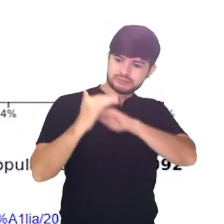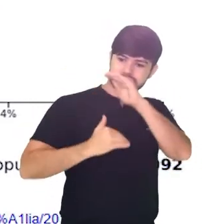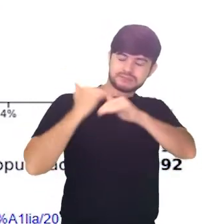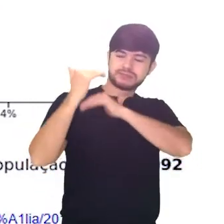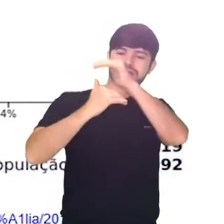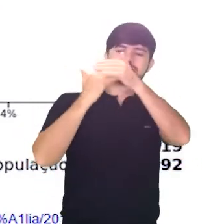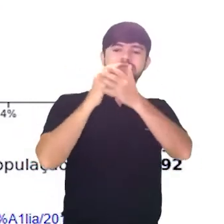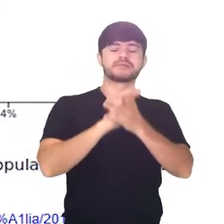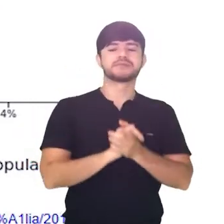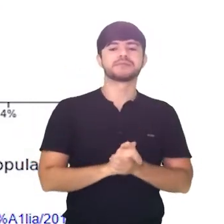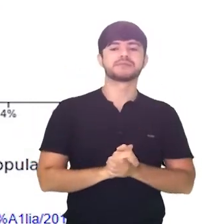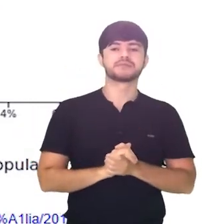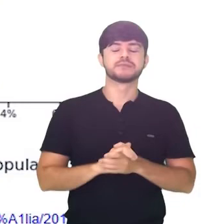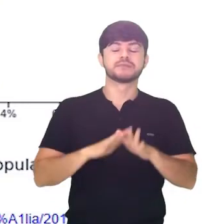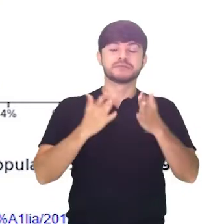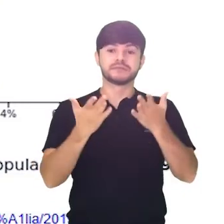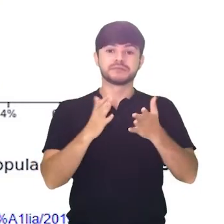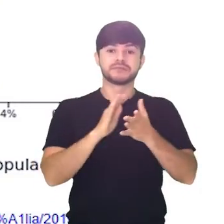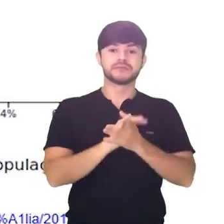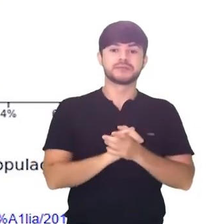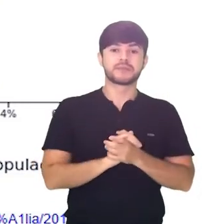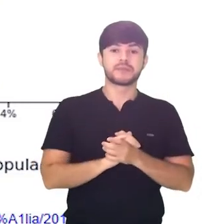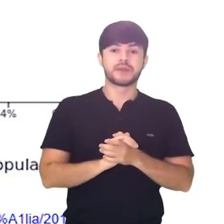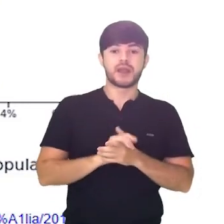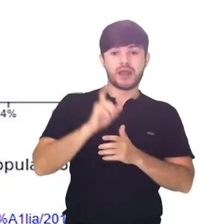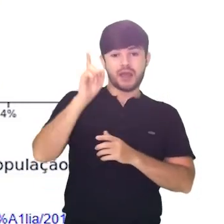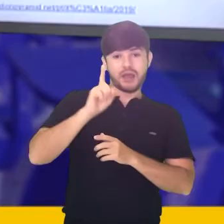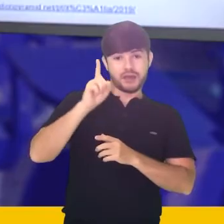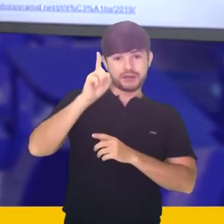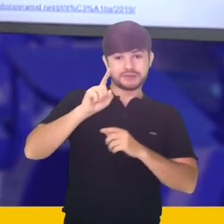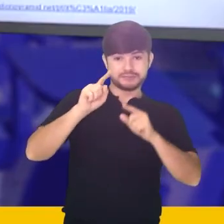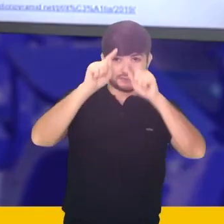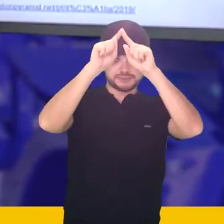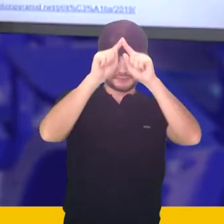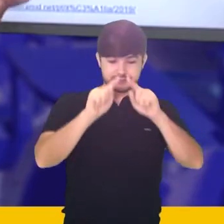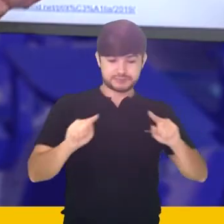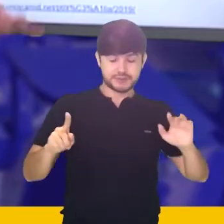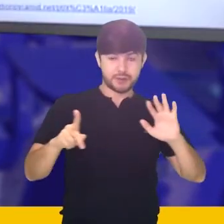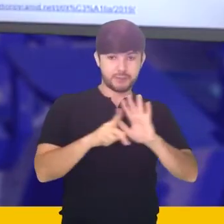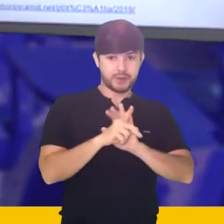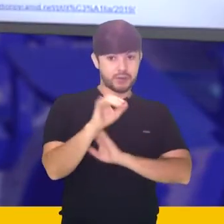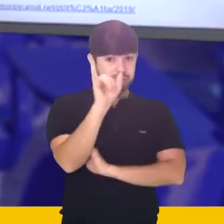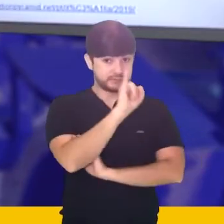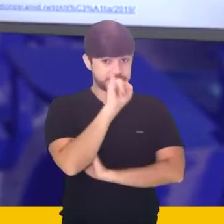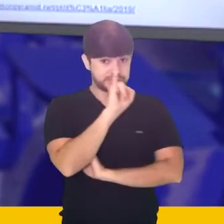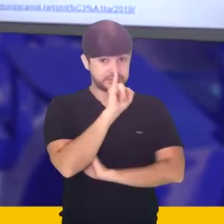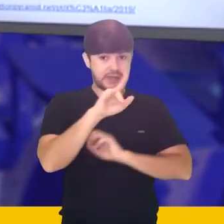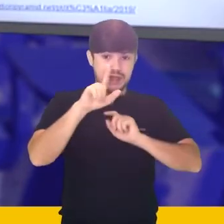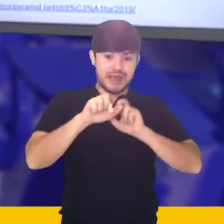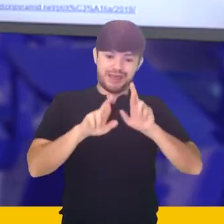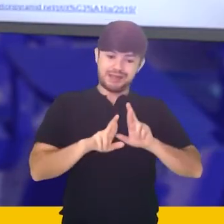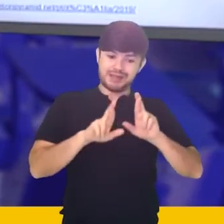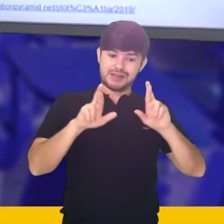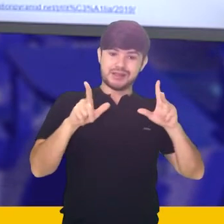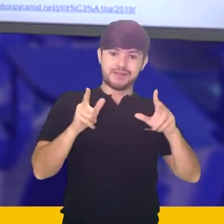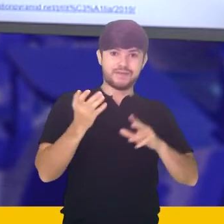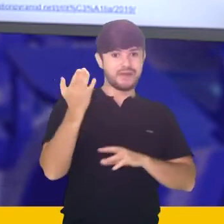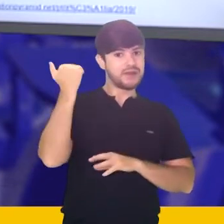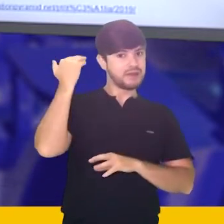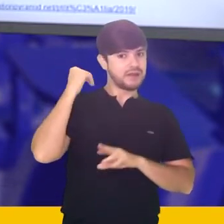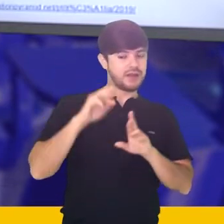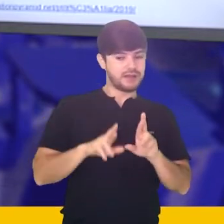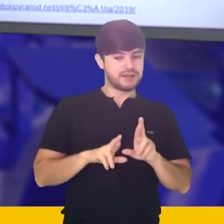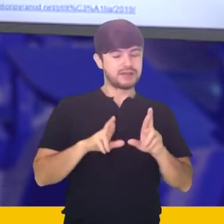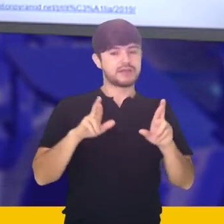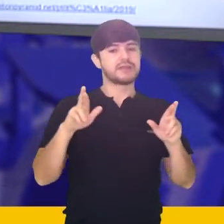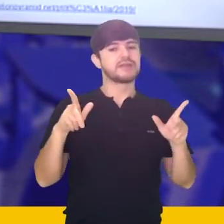que estão ali. Então, olha lá, essa pirâmide da Itália, ela é diferente das duas pirâmides anteriores. Eu já gostaria que